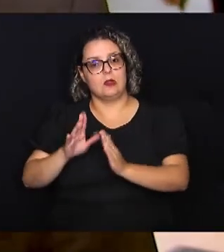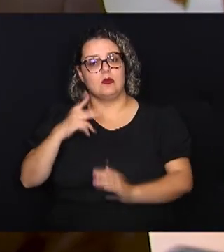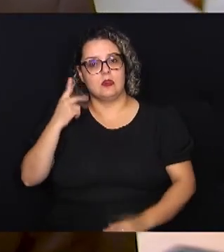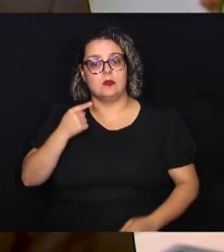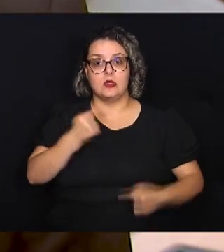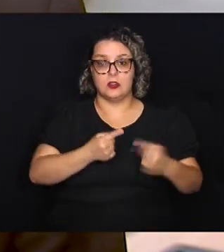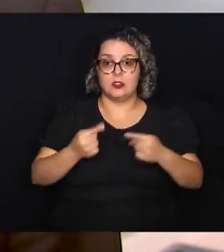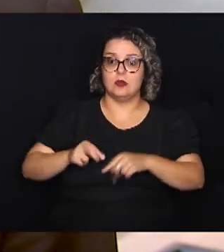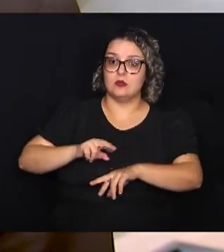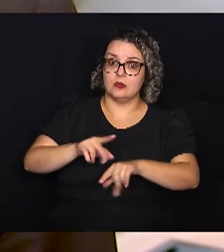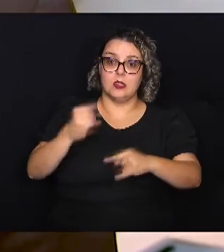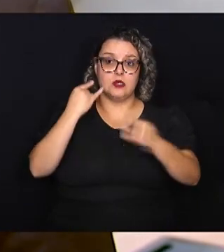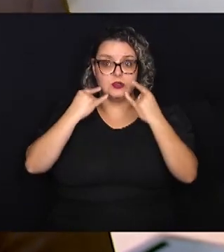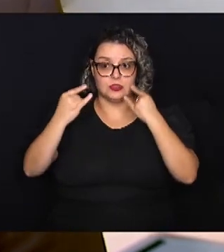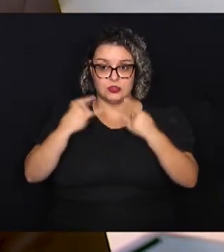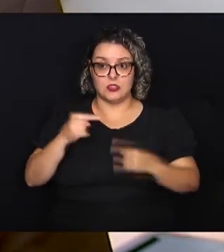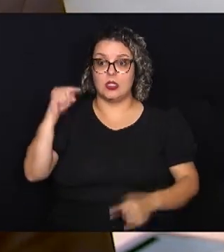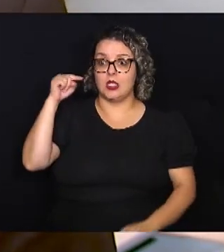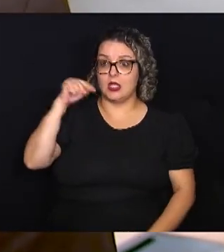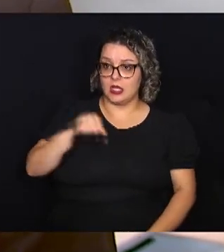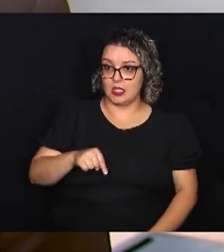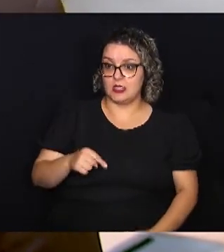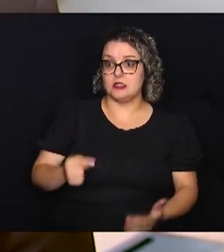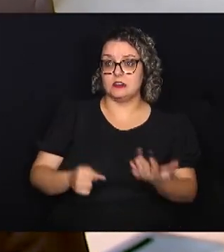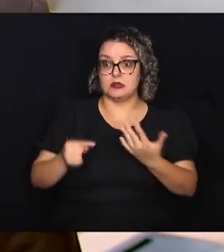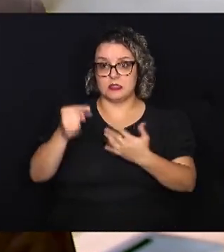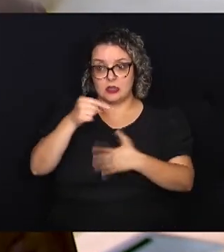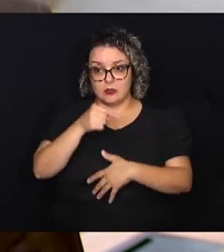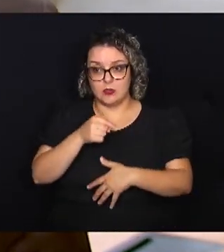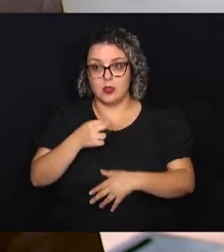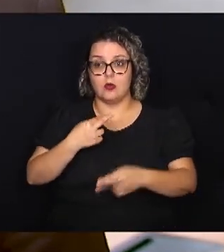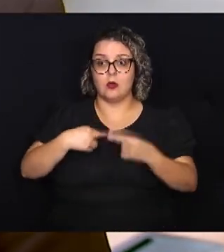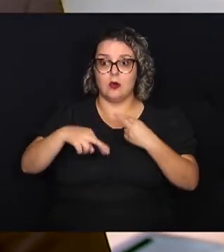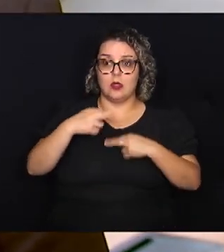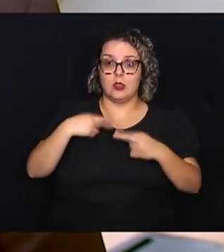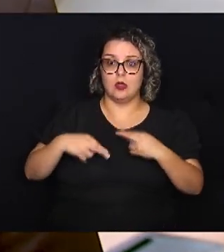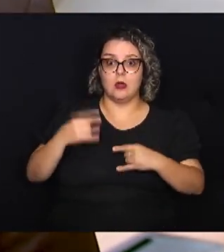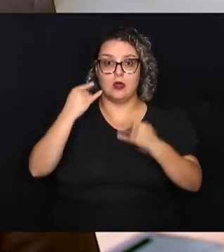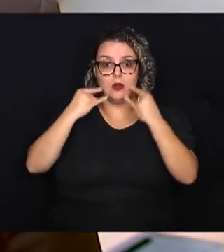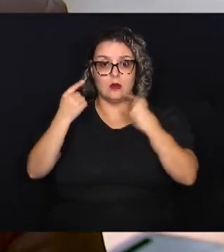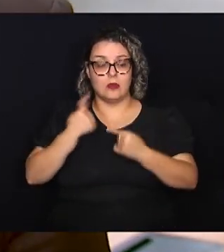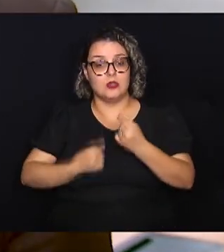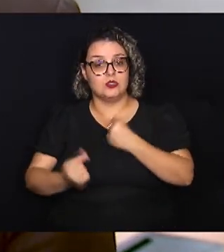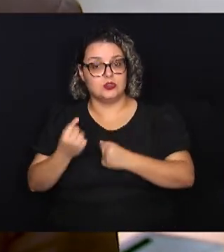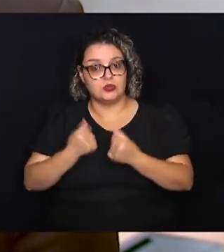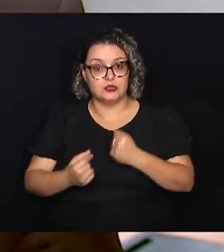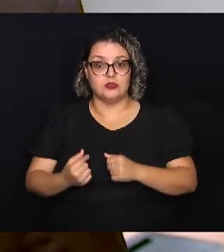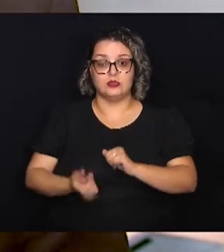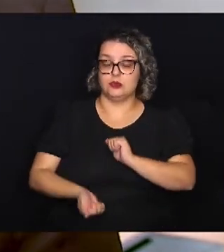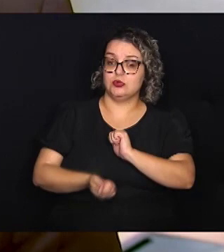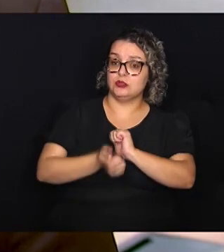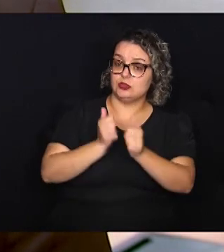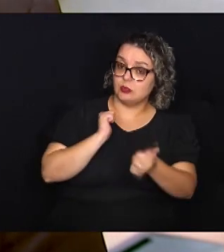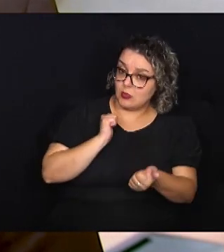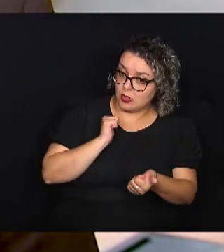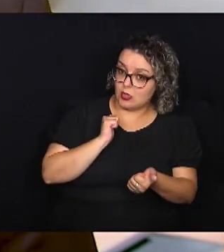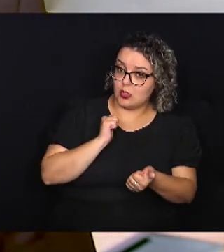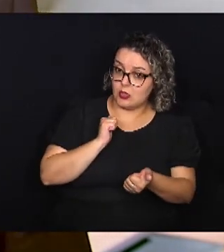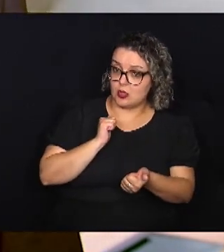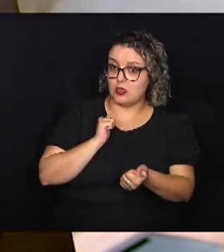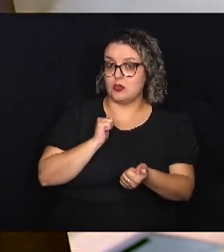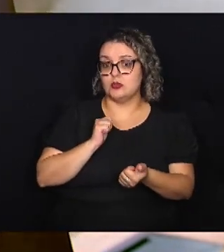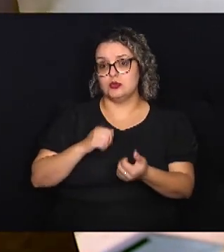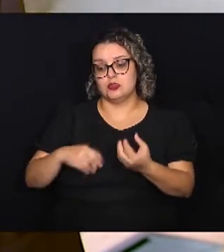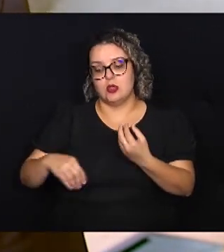série de interesses. Ele é pontual com relação a interesses econômicos, esportivos, a